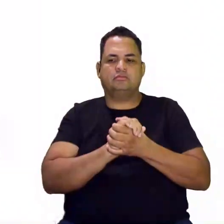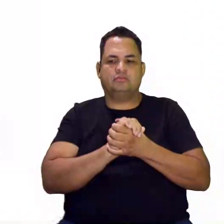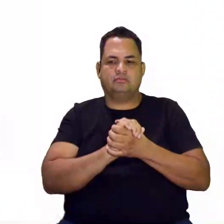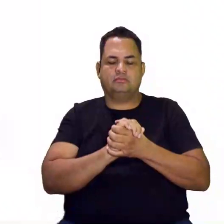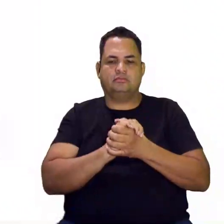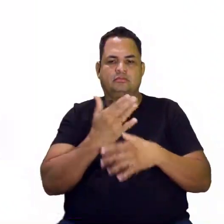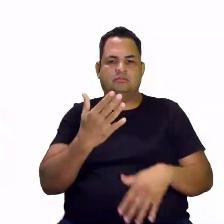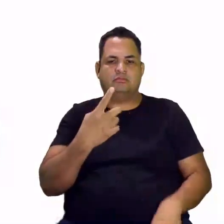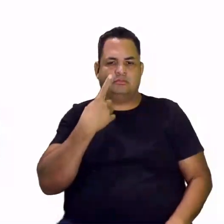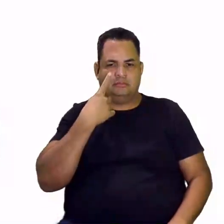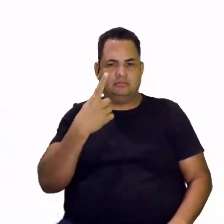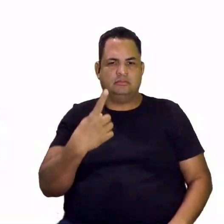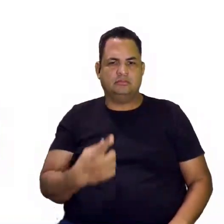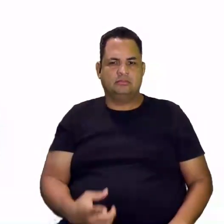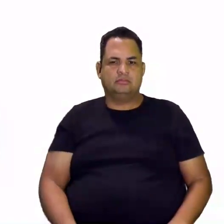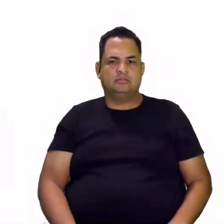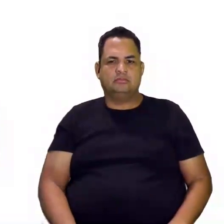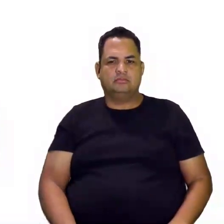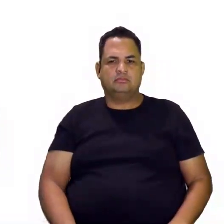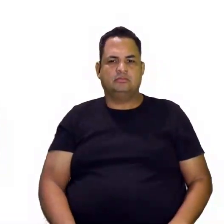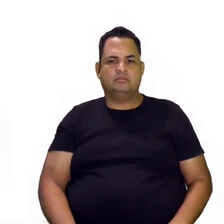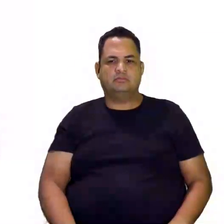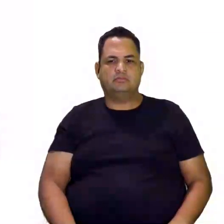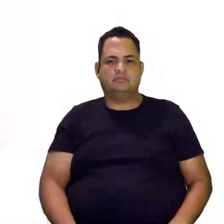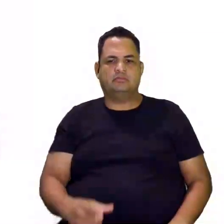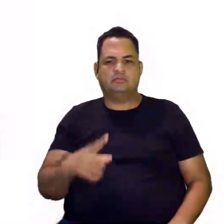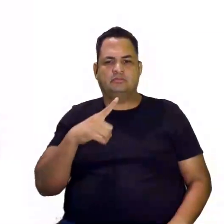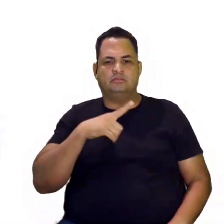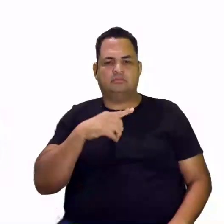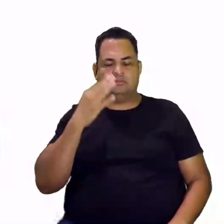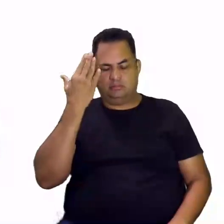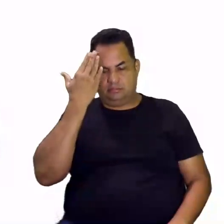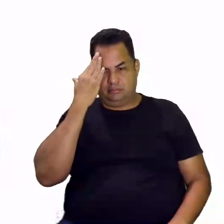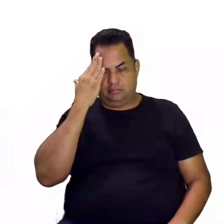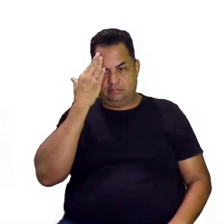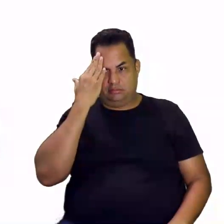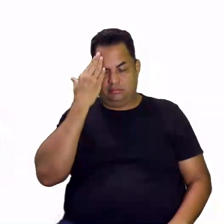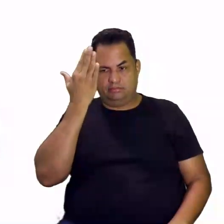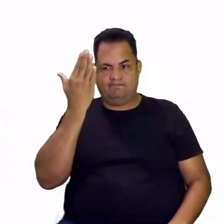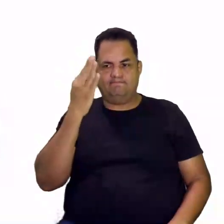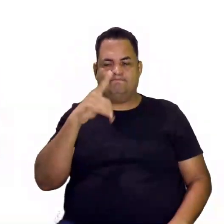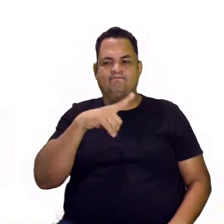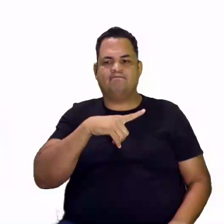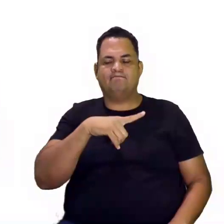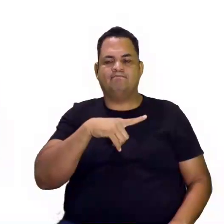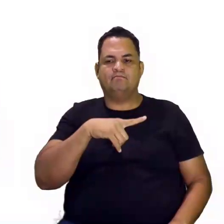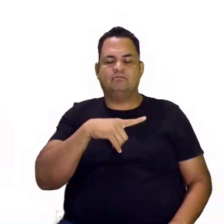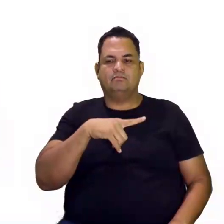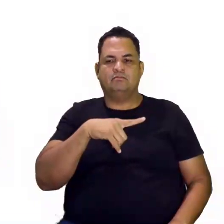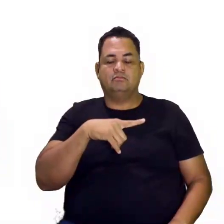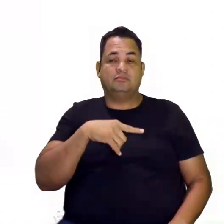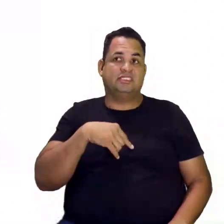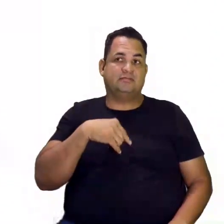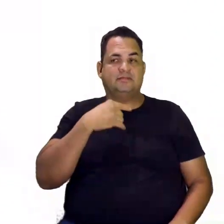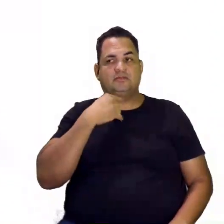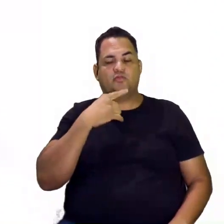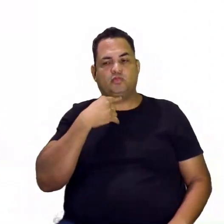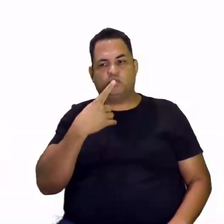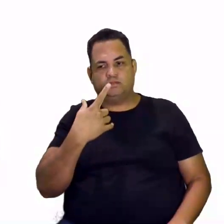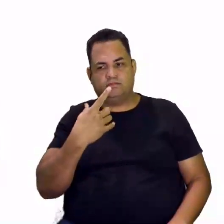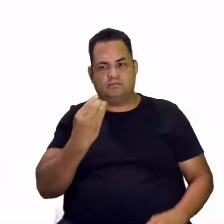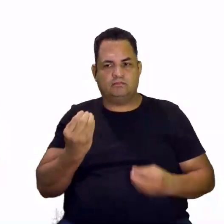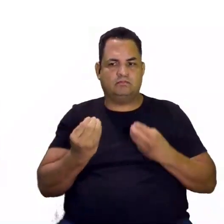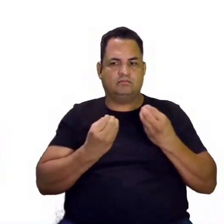né? Então, existe uma compreensão, né? Na verdade, existem algumas dúvidas em relação